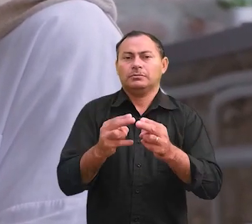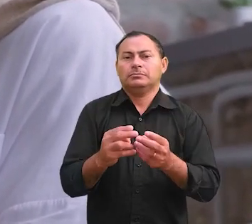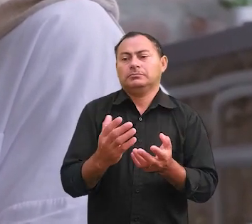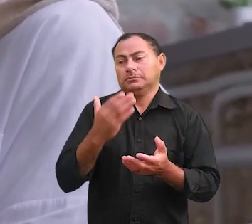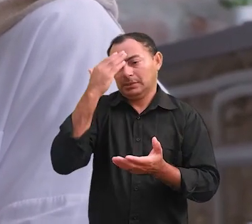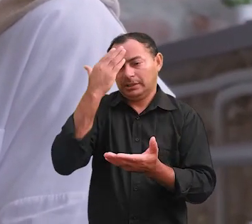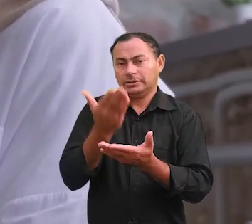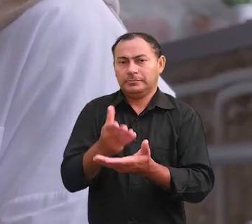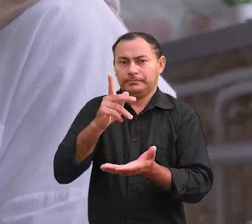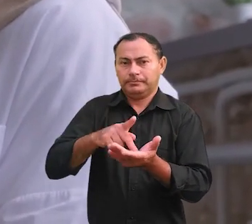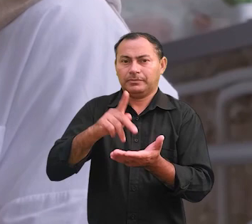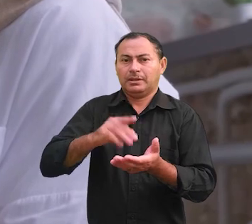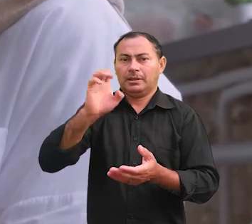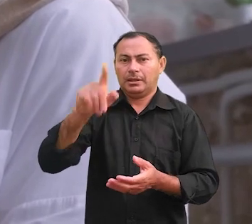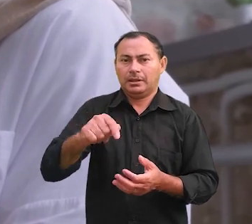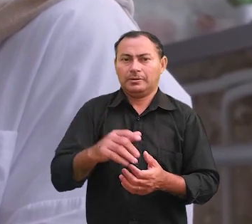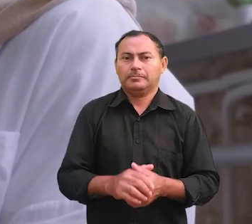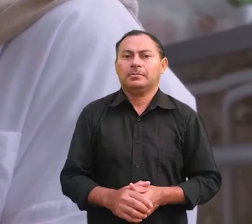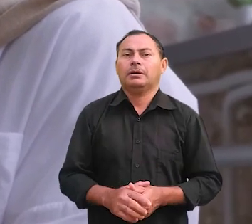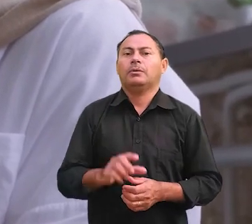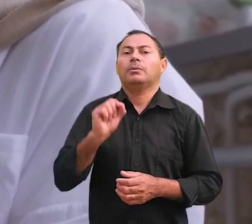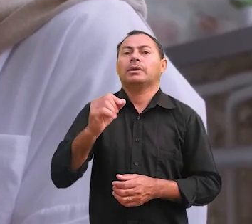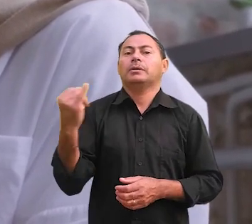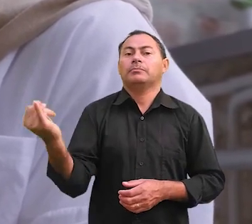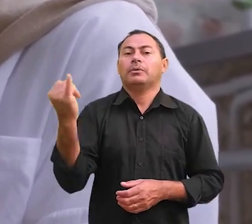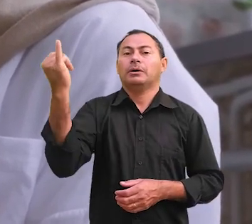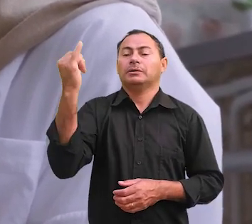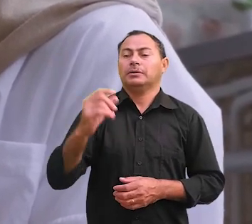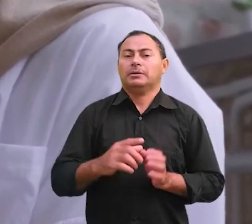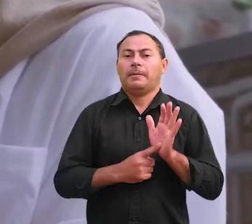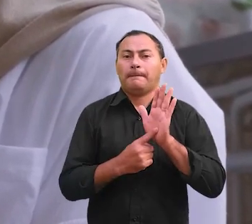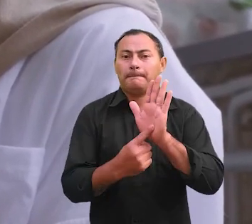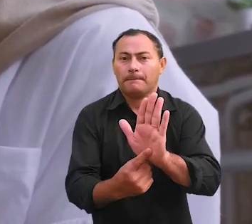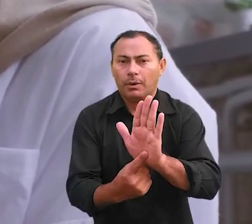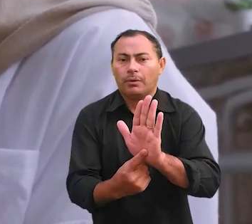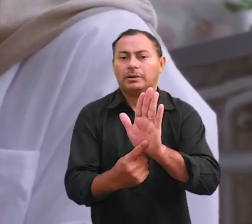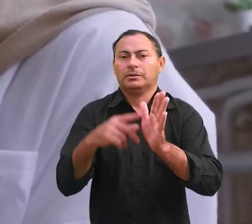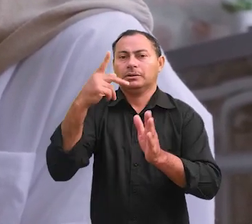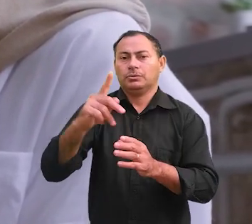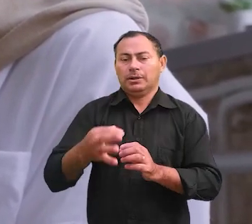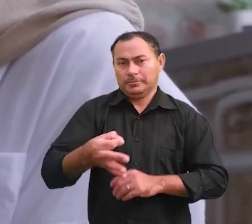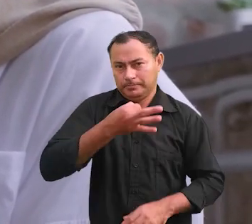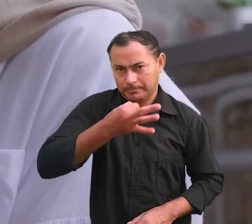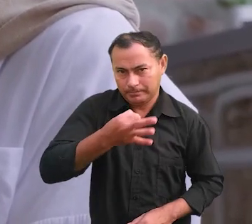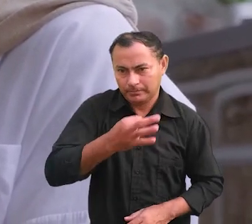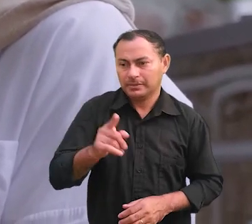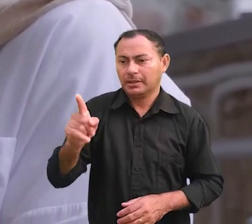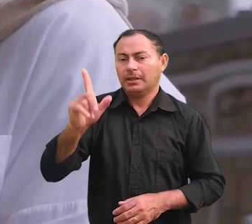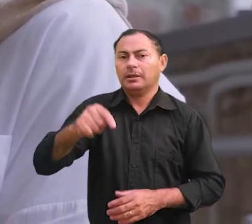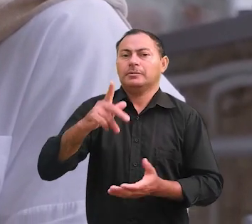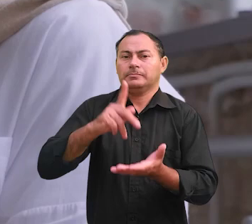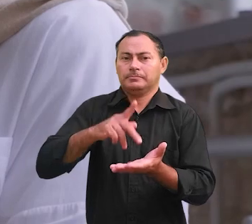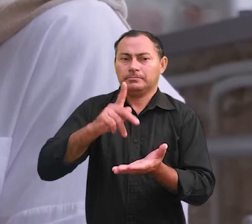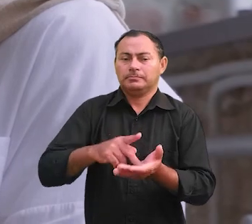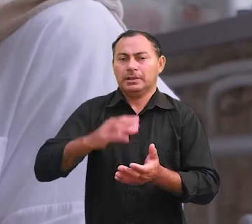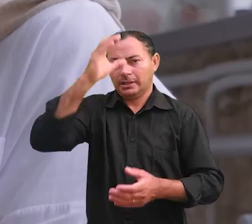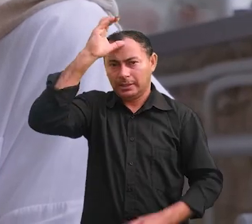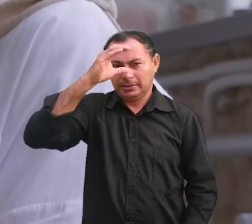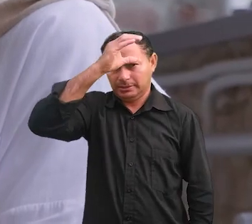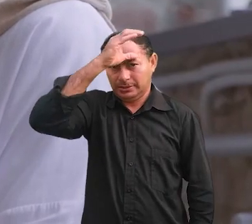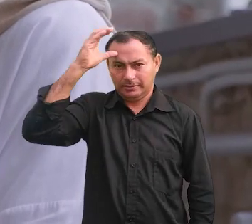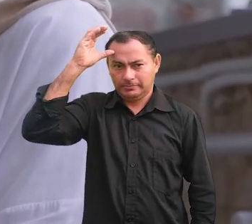como se fosse crente que ela realmente é o que fale É que ela mostre com suas atitudes que é